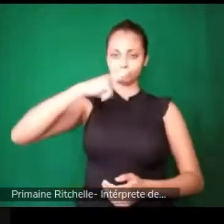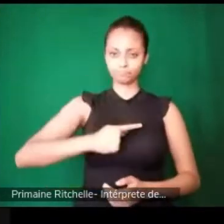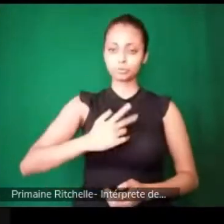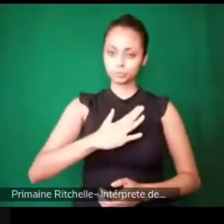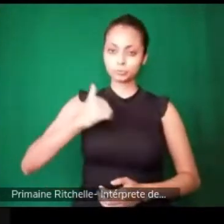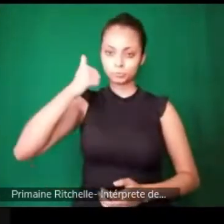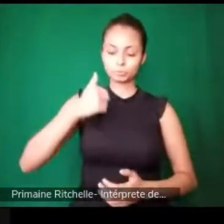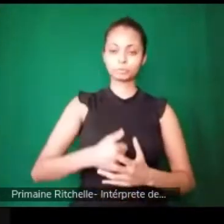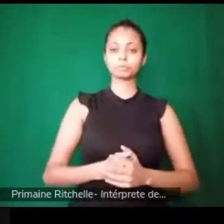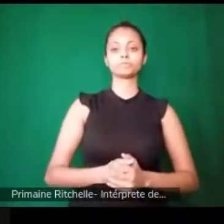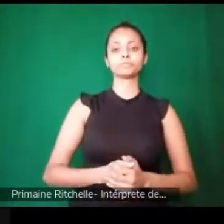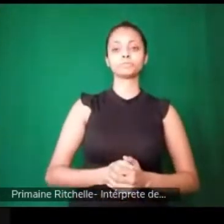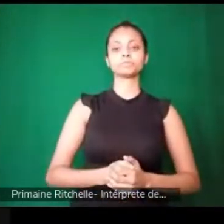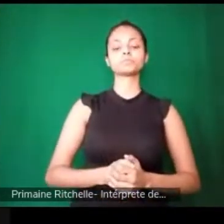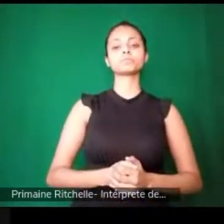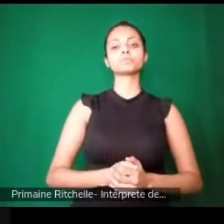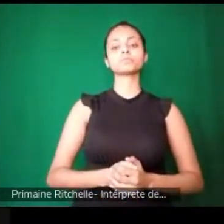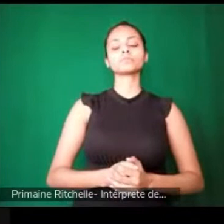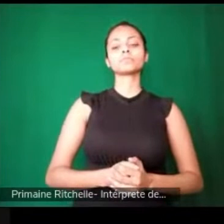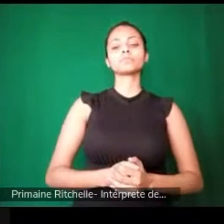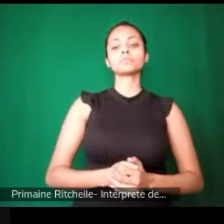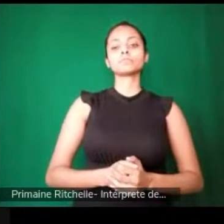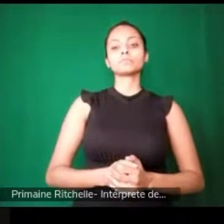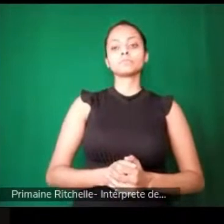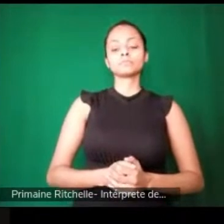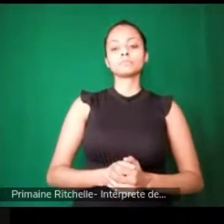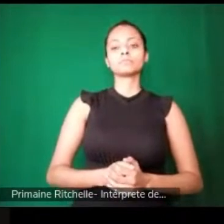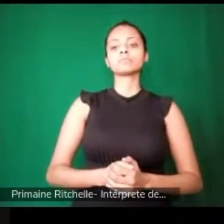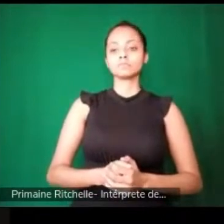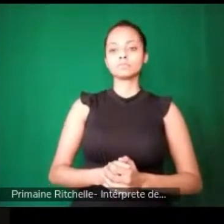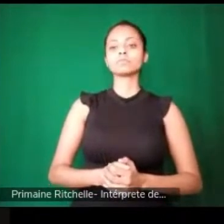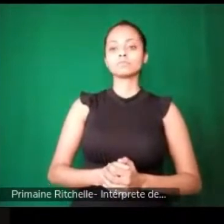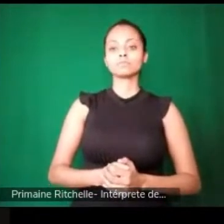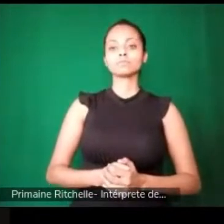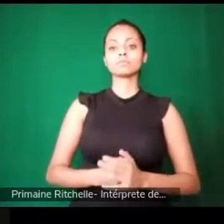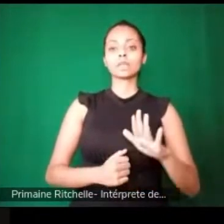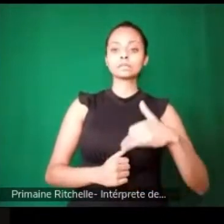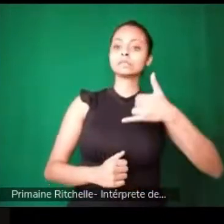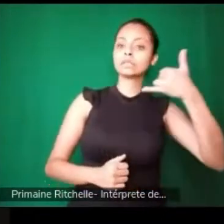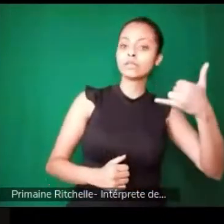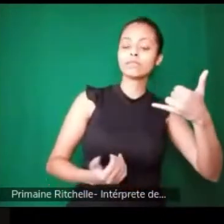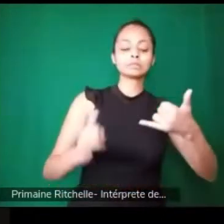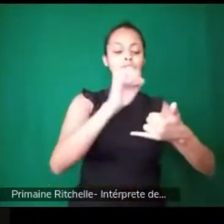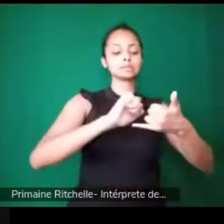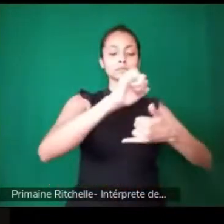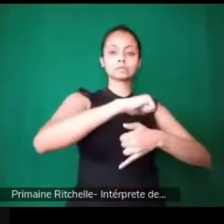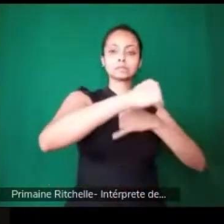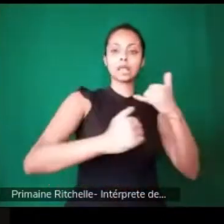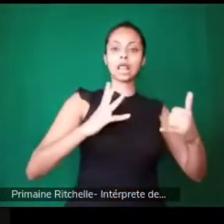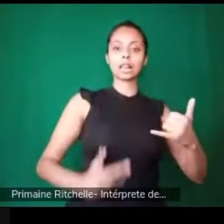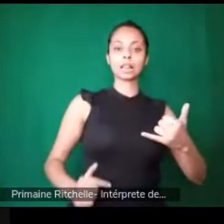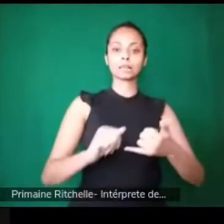né? Deve-se sempre também higienizar os telefones, né? Antes de passar para outra pessoa,